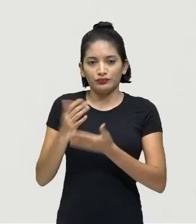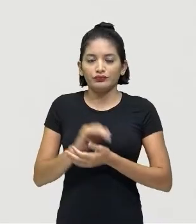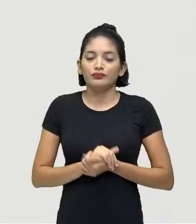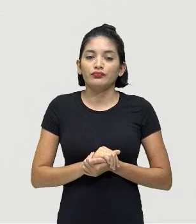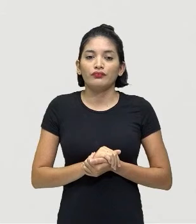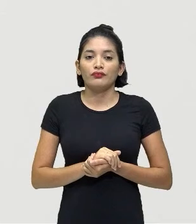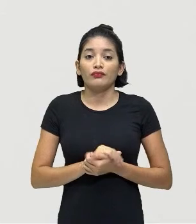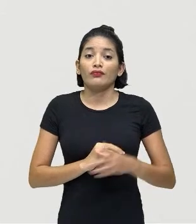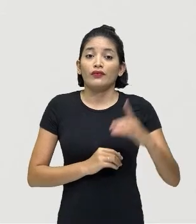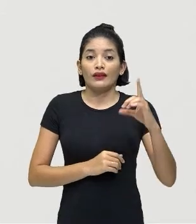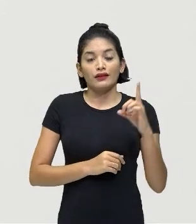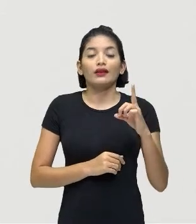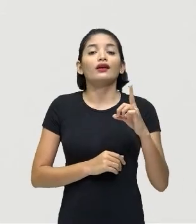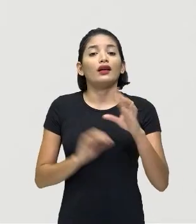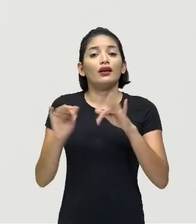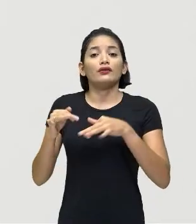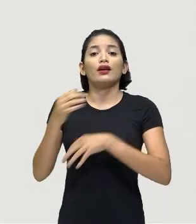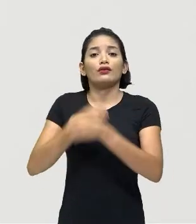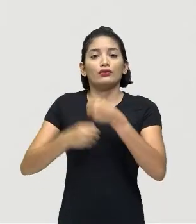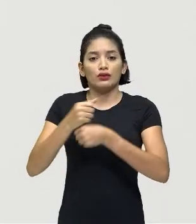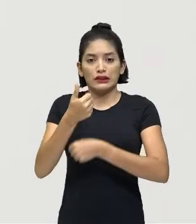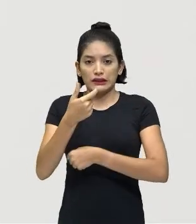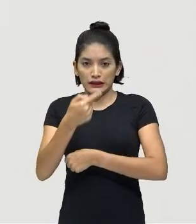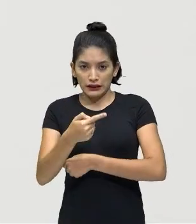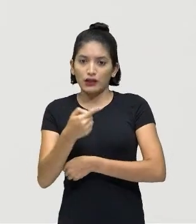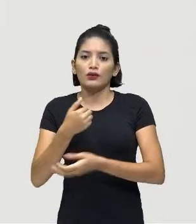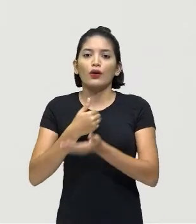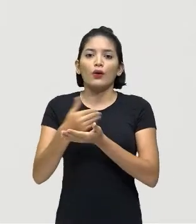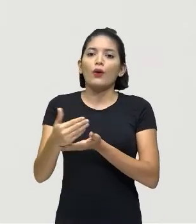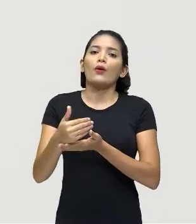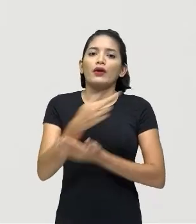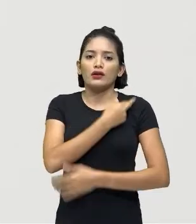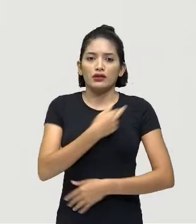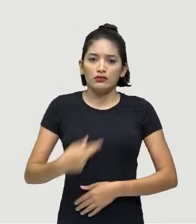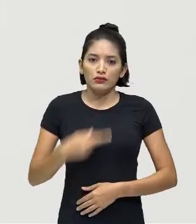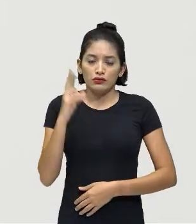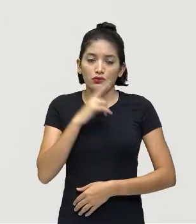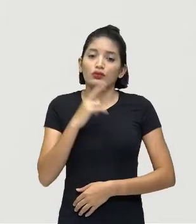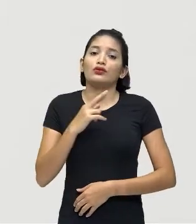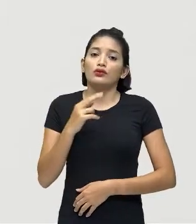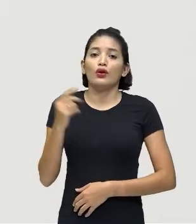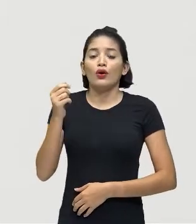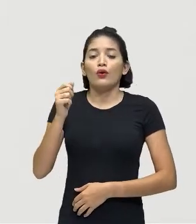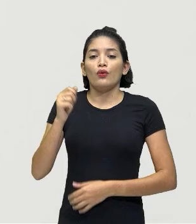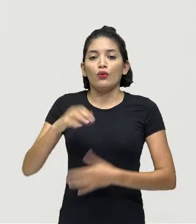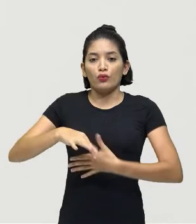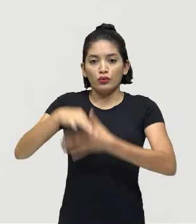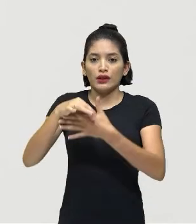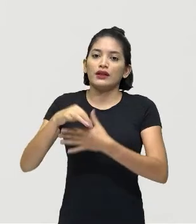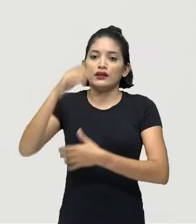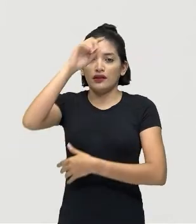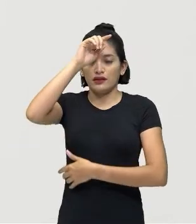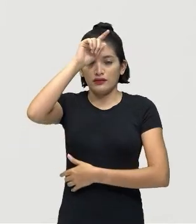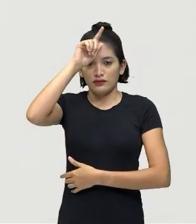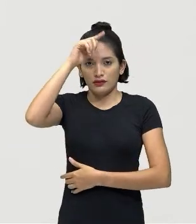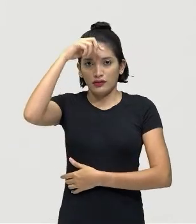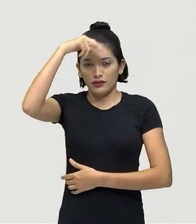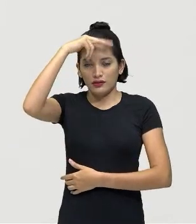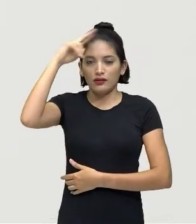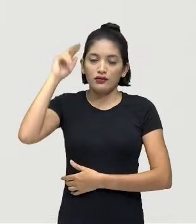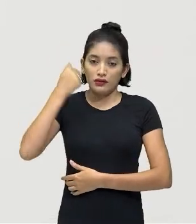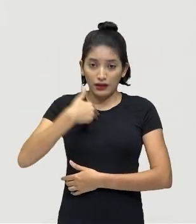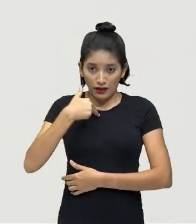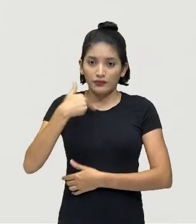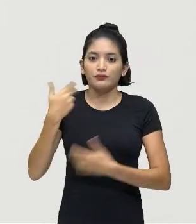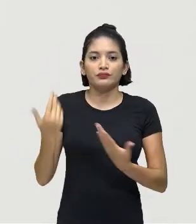voltar? No final de 17, inicia-se o regime socialista na Rússia, liderado por Lenin, justamente o mês de outubro. Então, os nossos